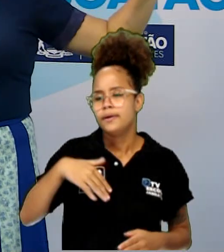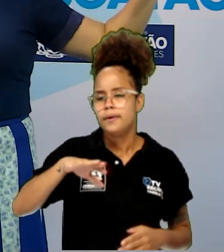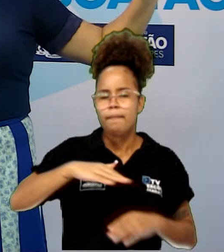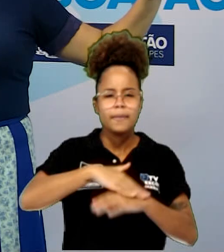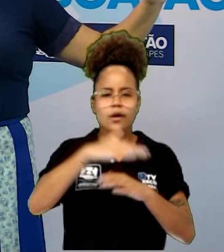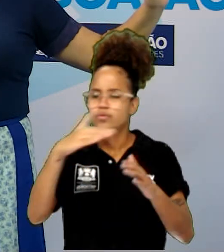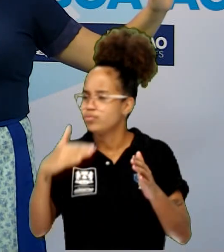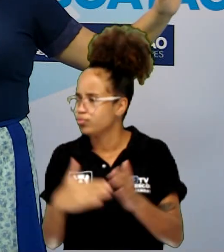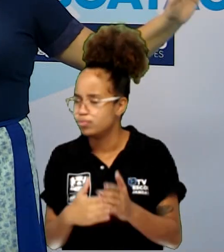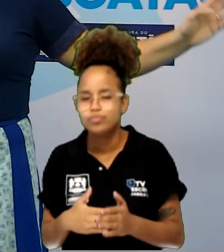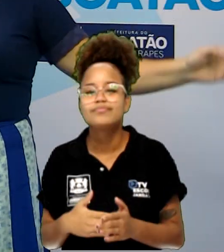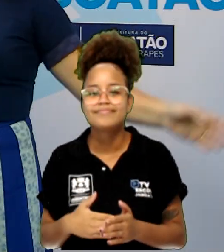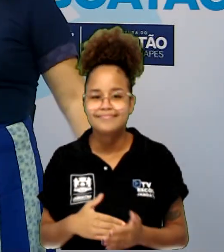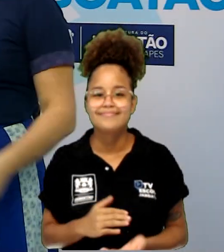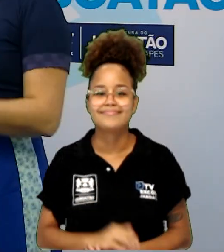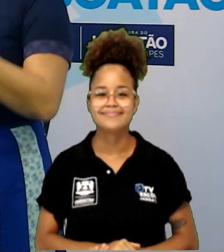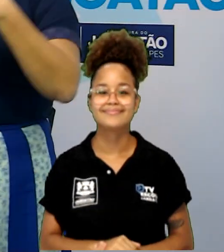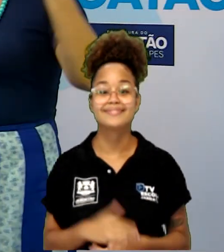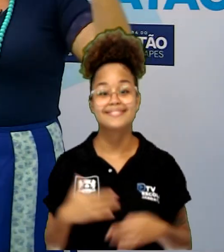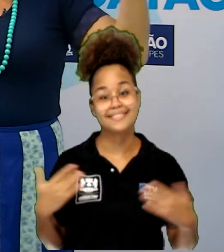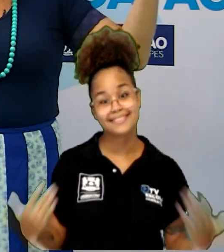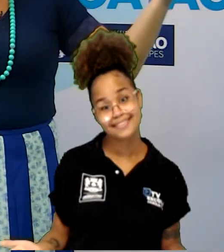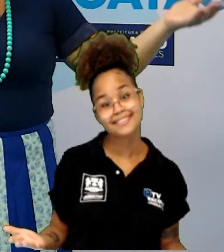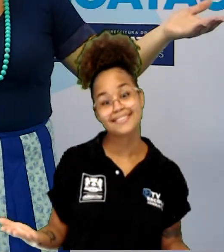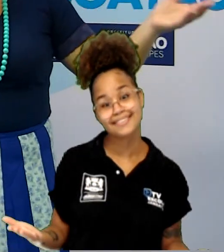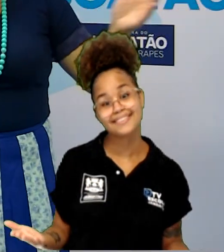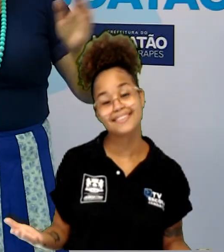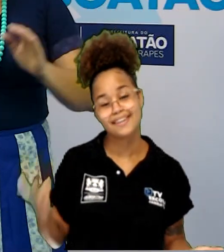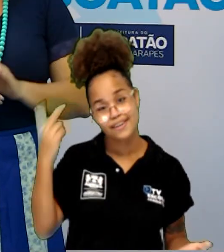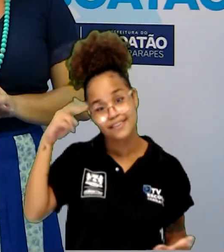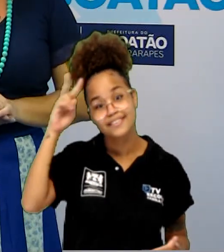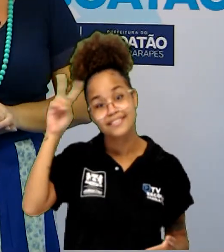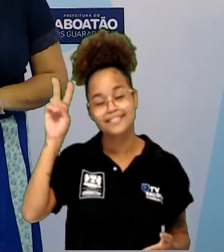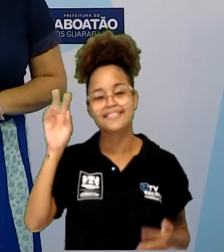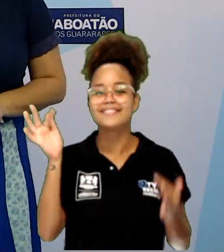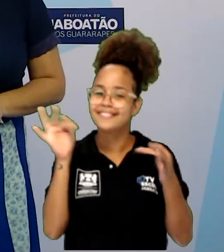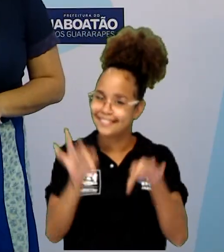tudo que vê pela frente. E assim, a nossa história